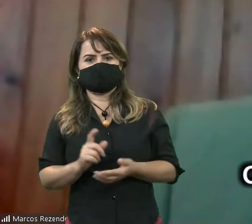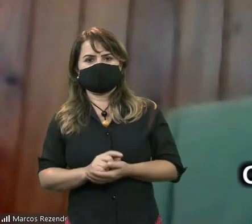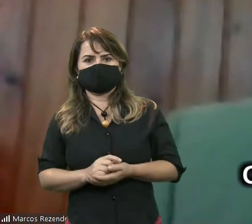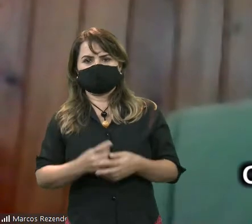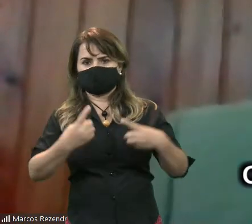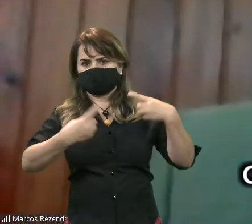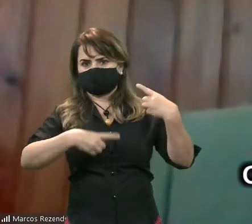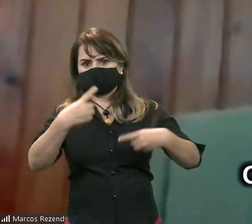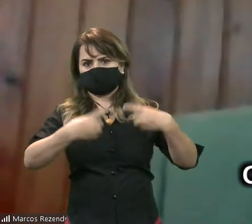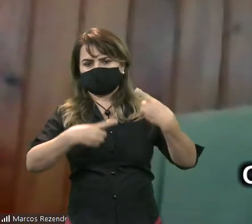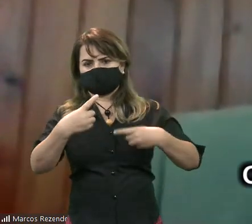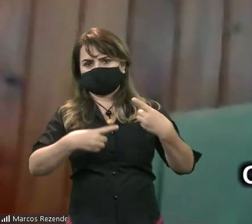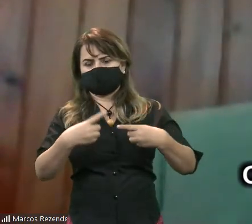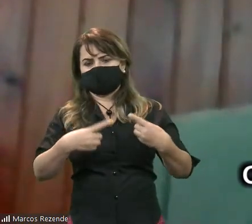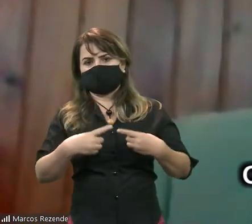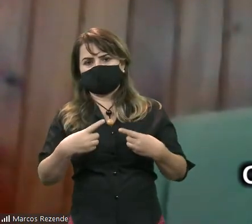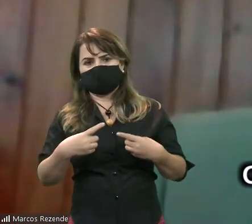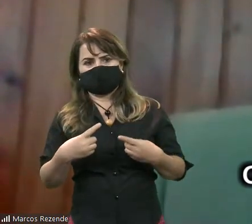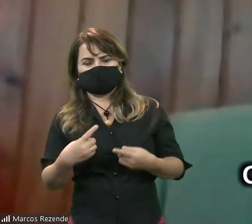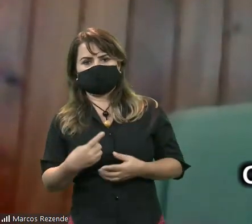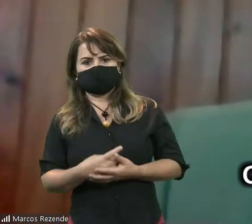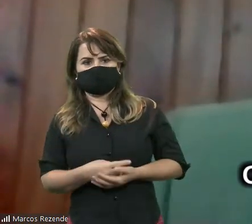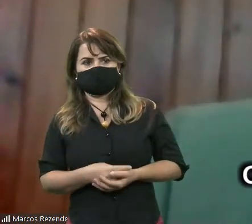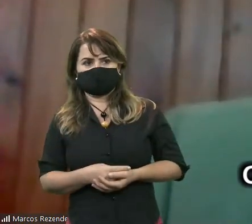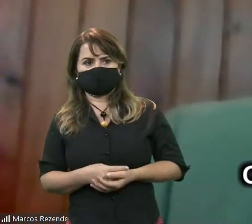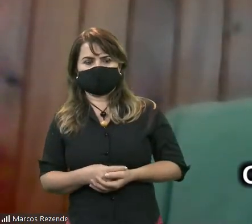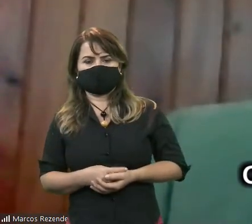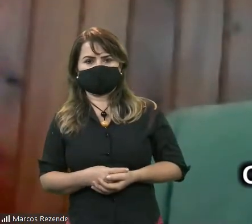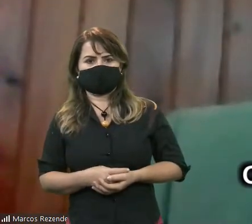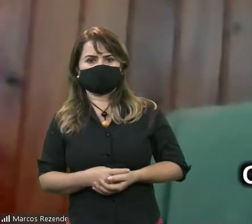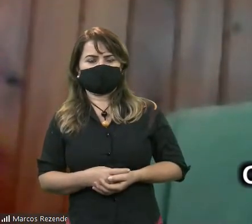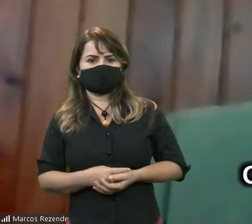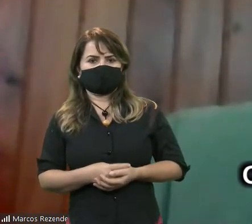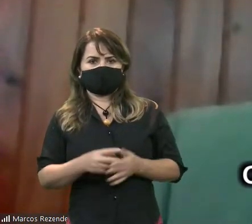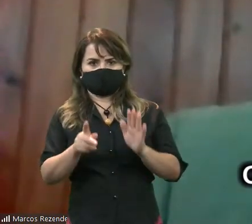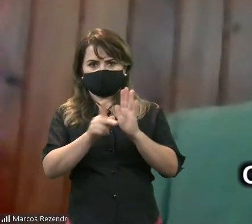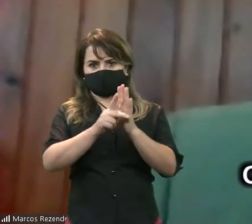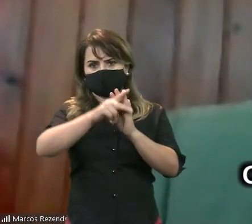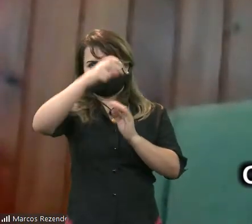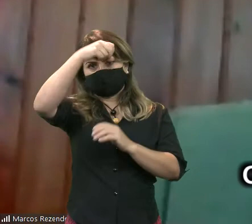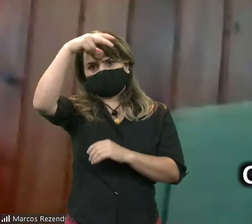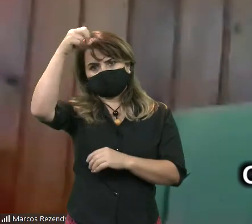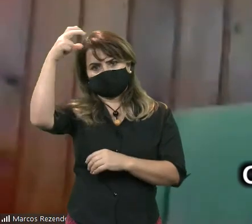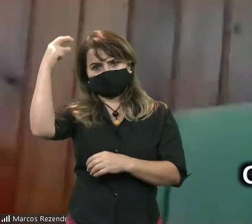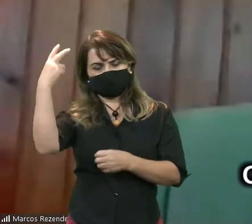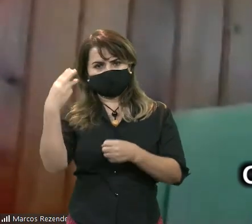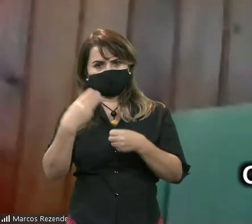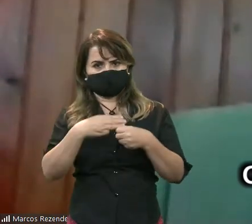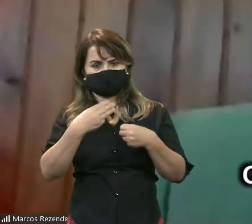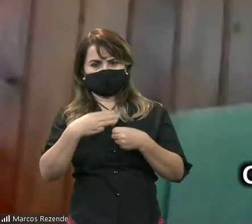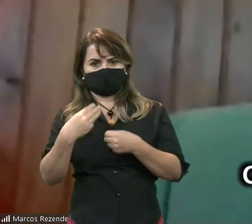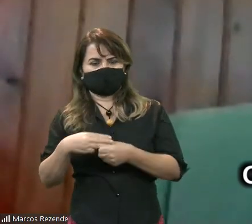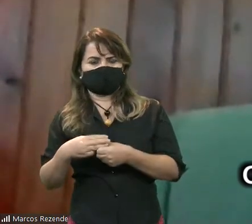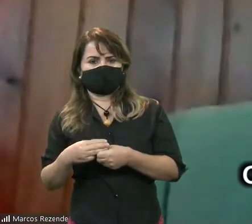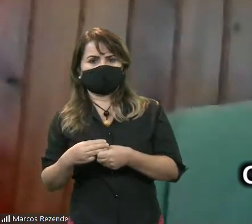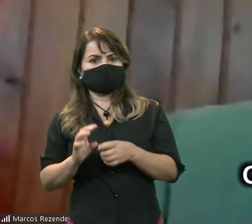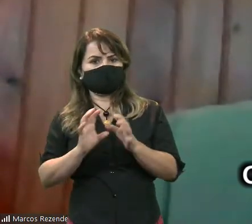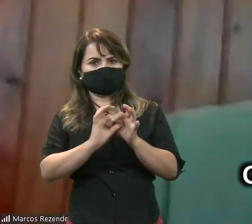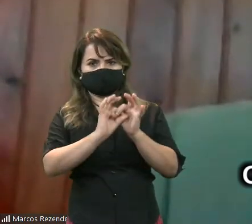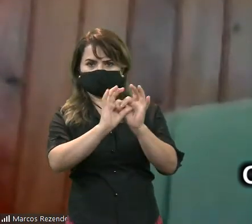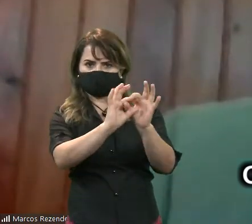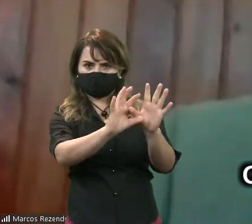número 17 de 2020, da Prefeitura Municipal, autorizando o